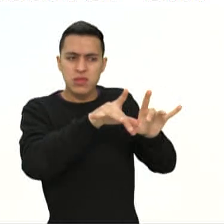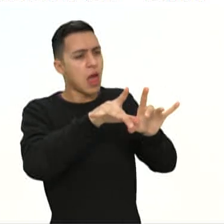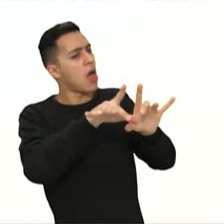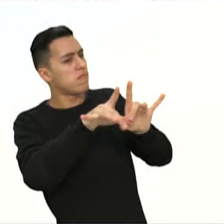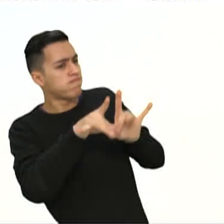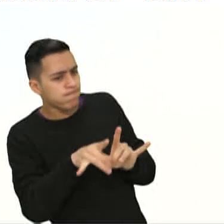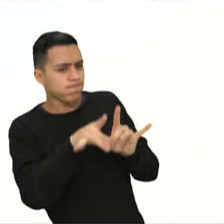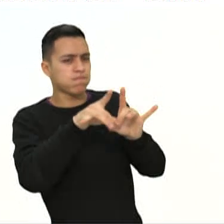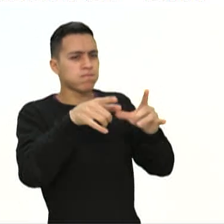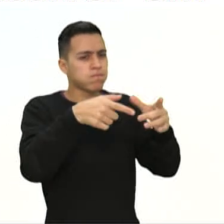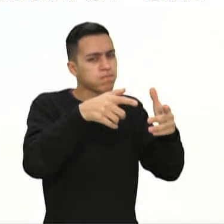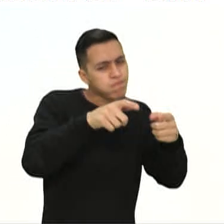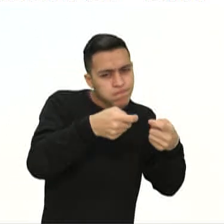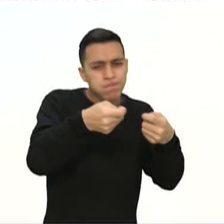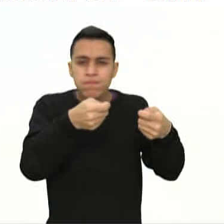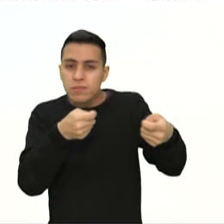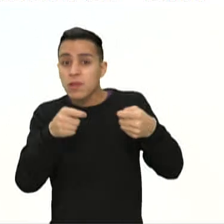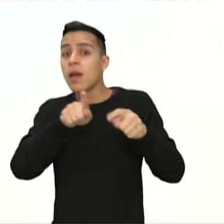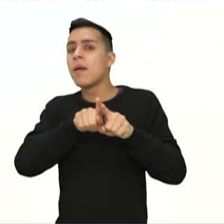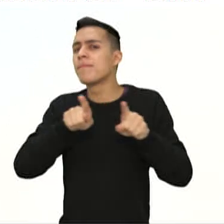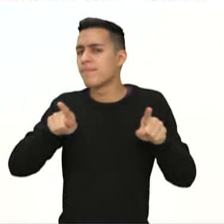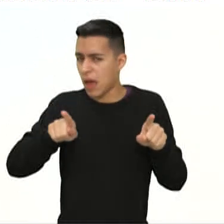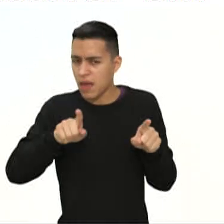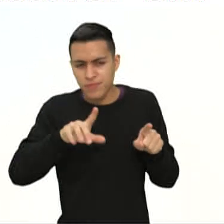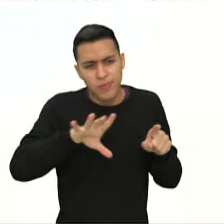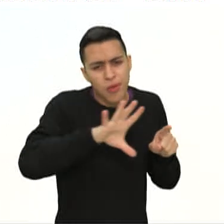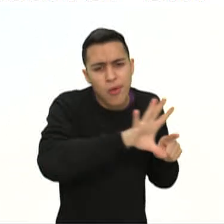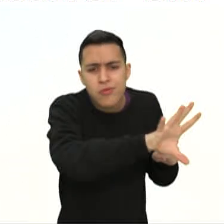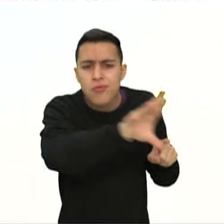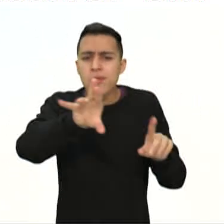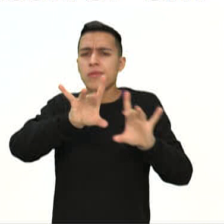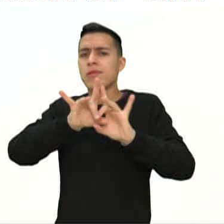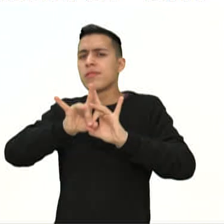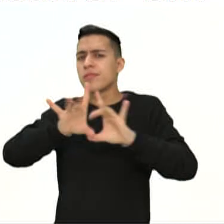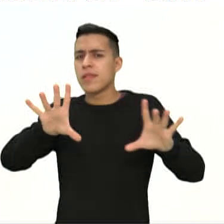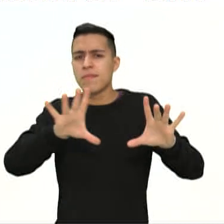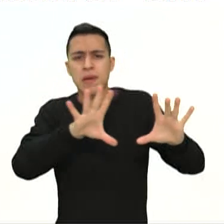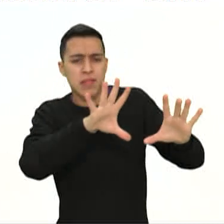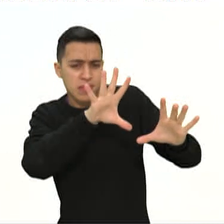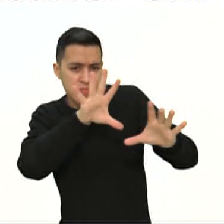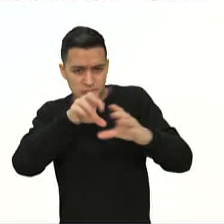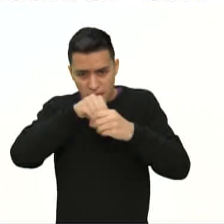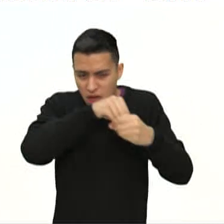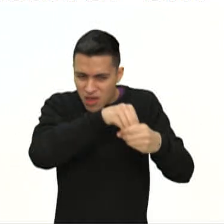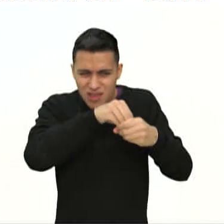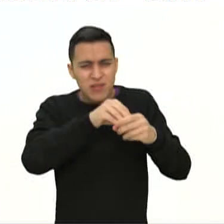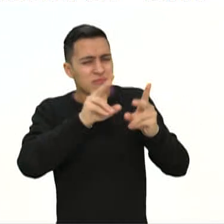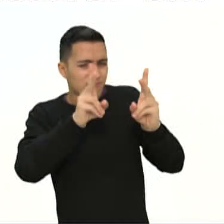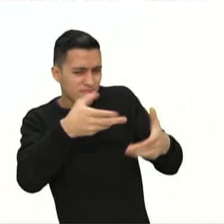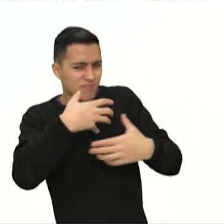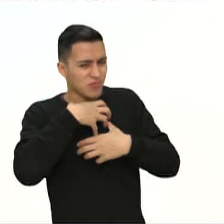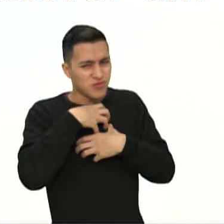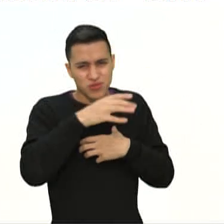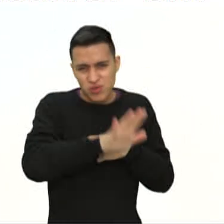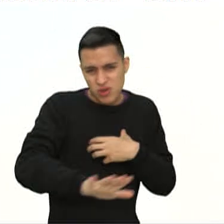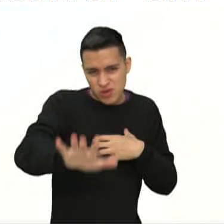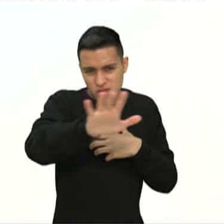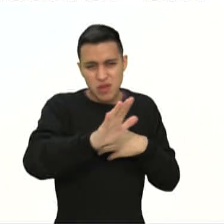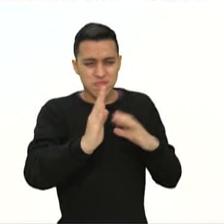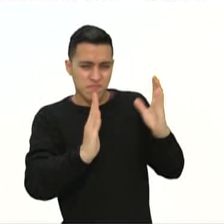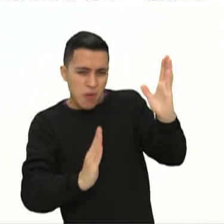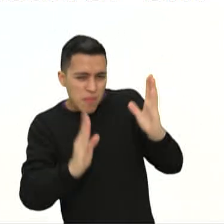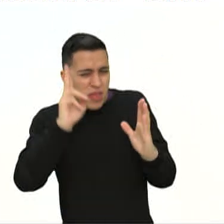liberdade, mas tornando todos tão livres quanto possível dentro de determinado